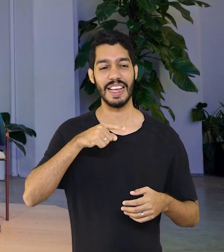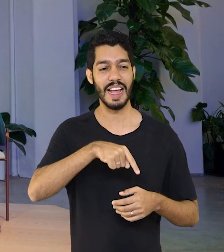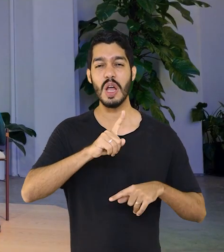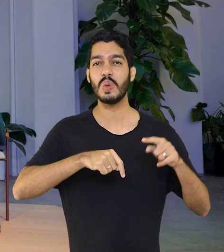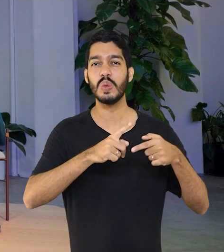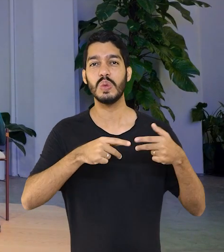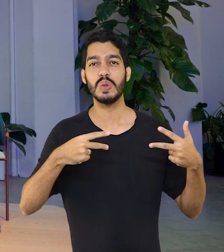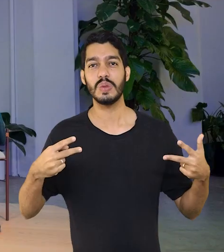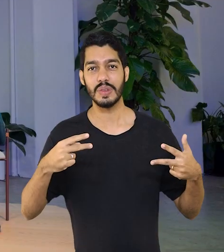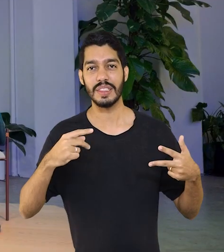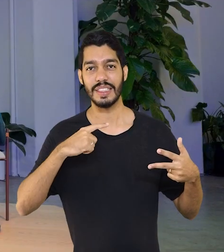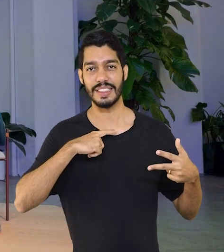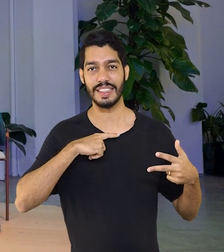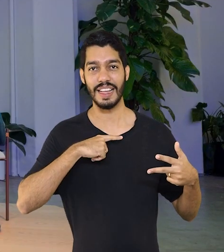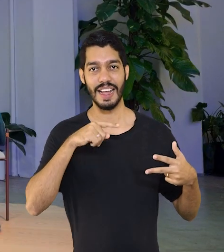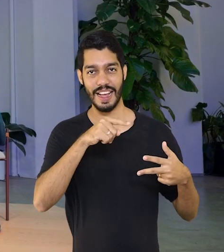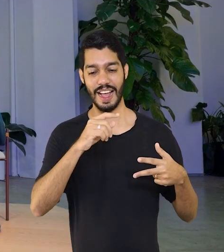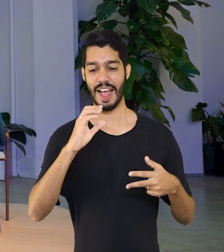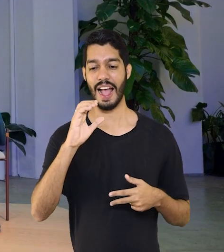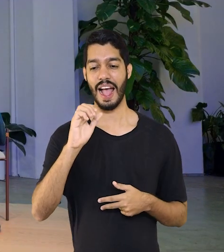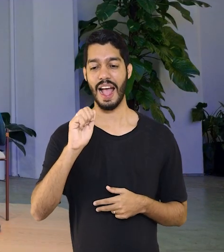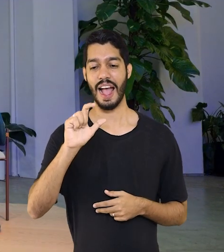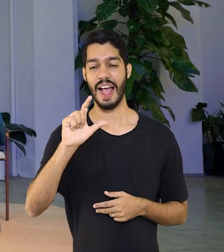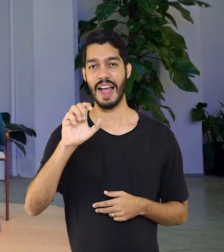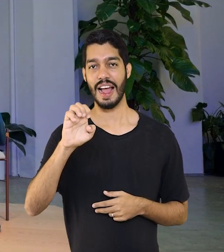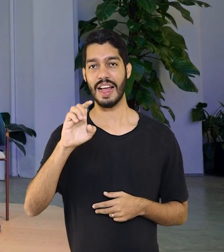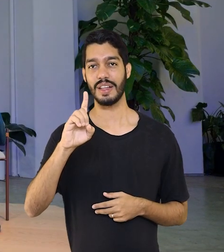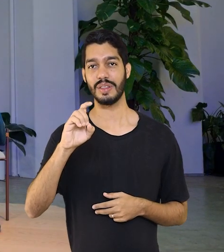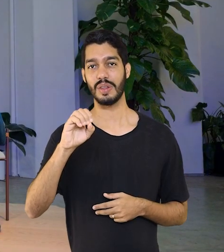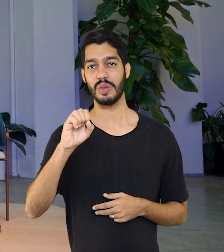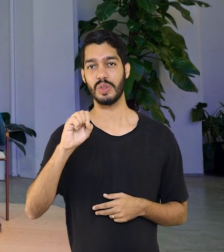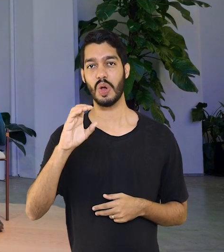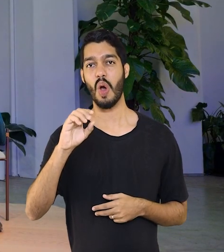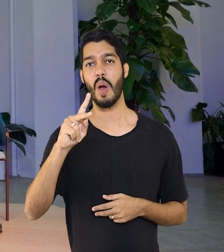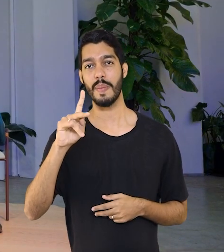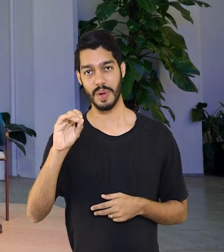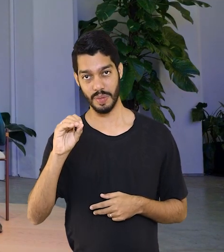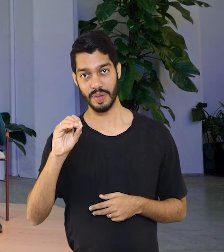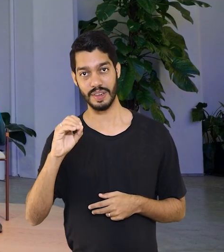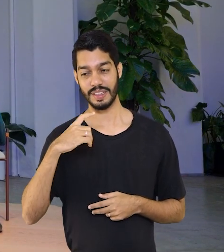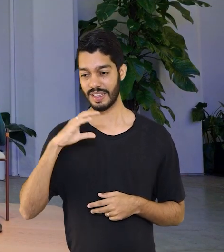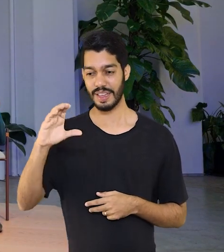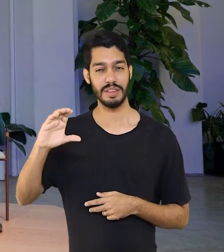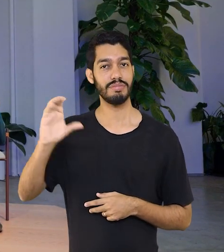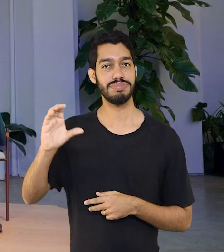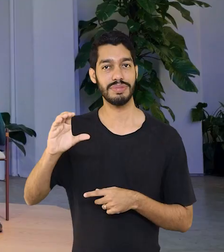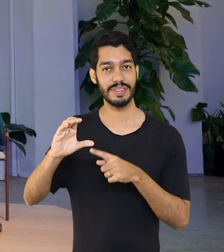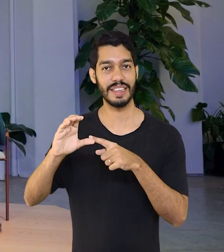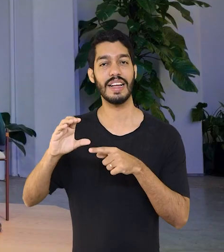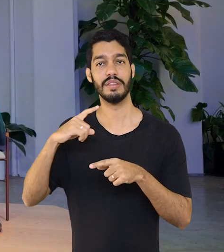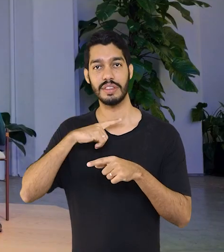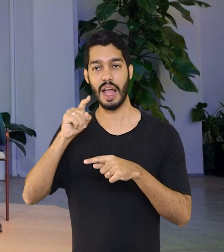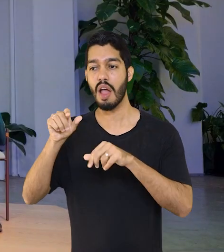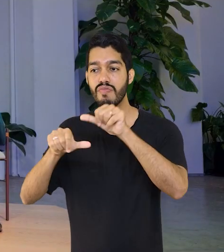de tubo? Vocês já viram? Você dá uma sacudidazinha e vê outro desenho. Essa história que a gente vai e depois volta é mais ou menos como